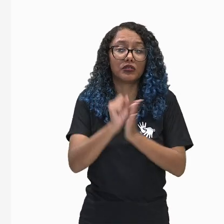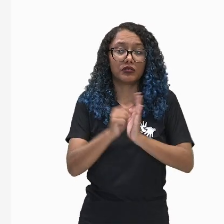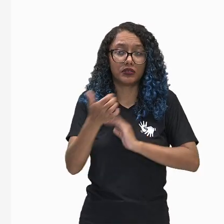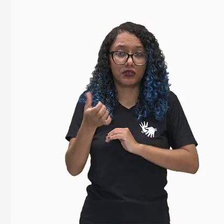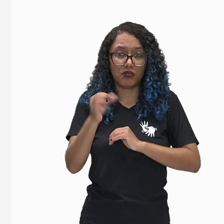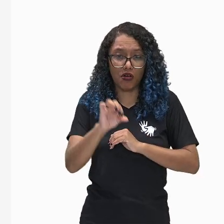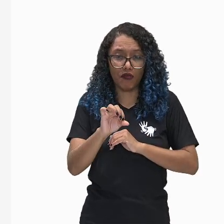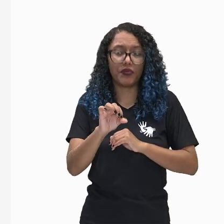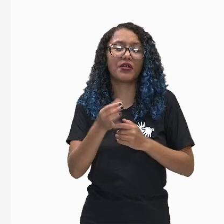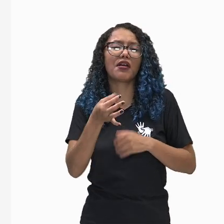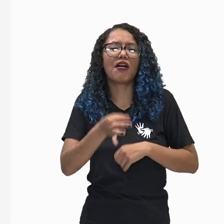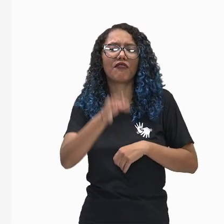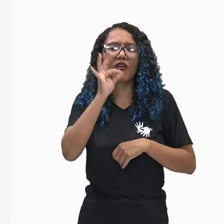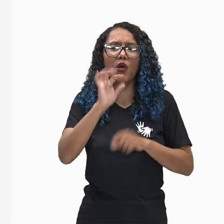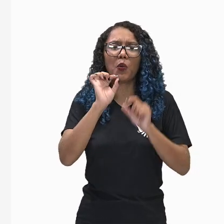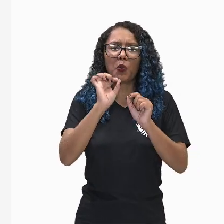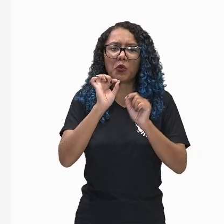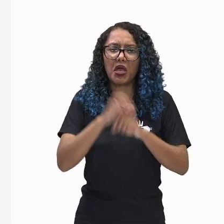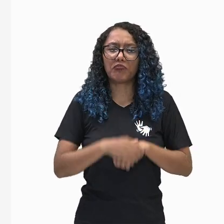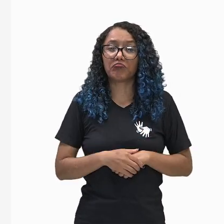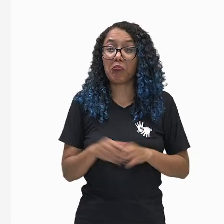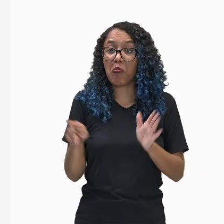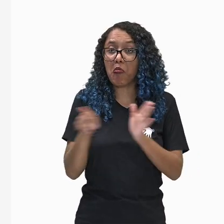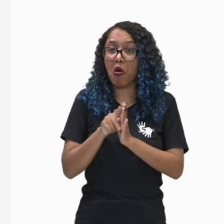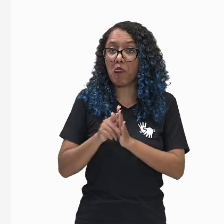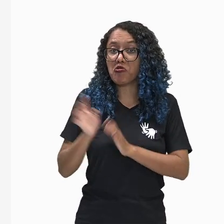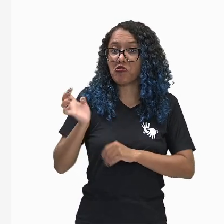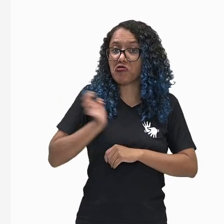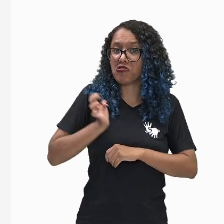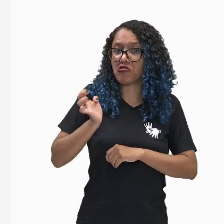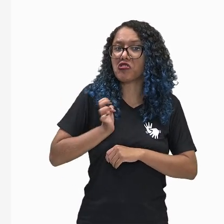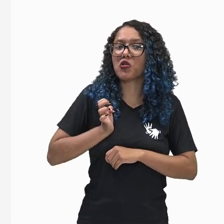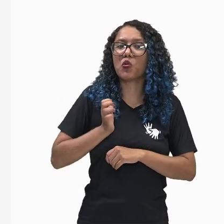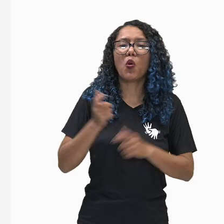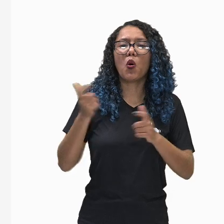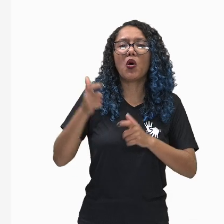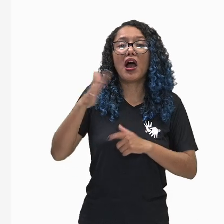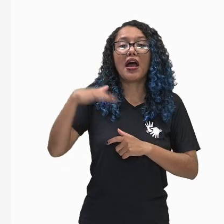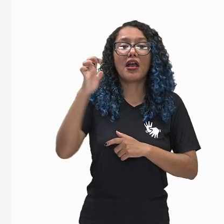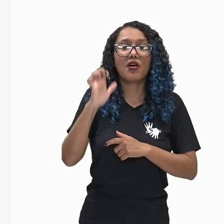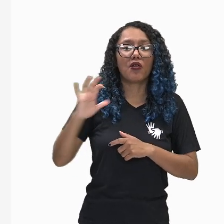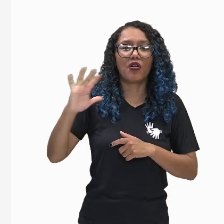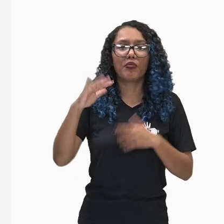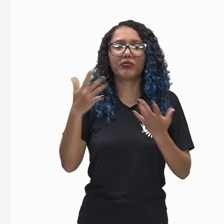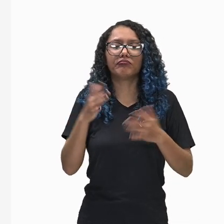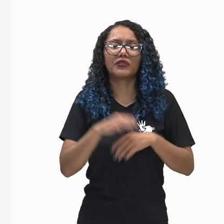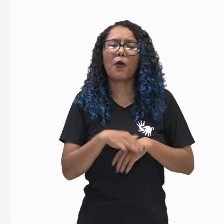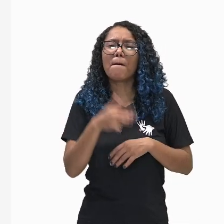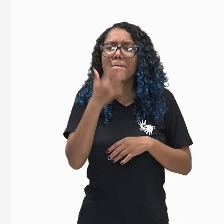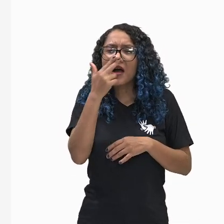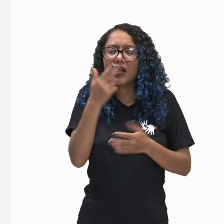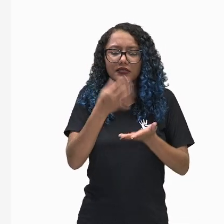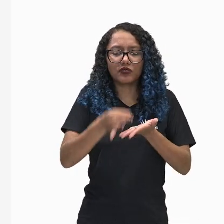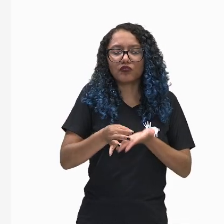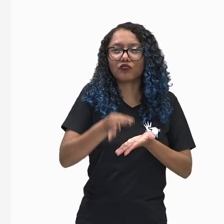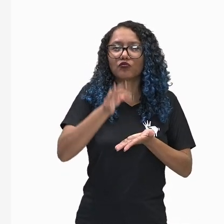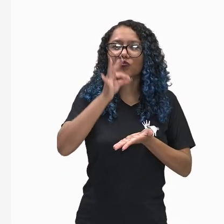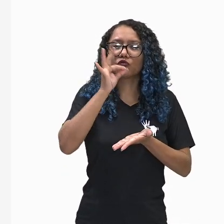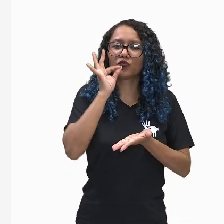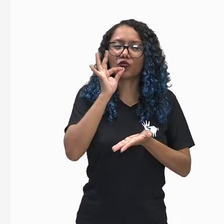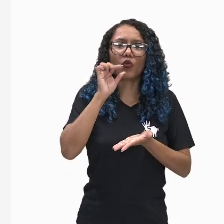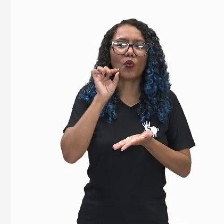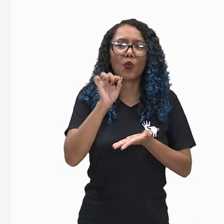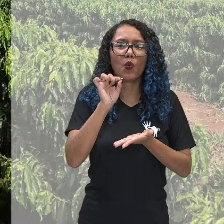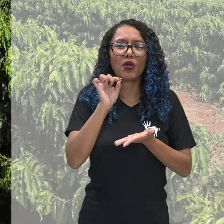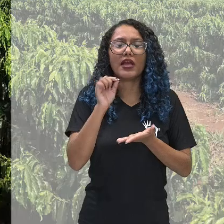de luxo, status sociais na Europa. Gente, tomar café, de uma hora para outra, ele virou sinal de status